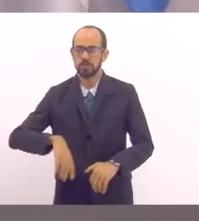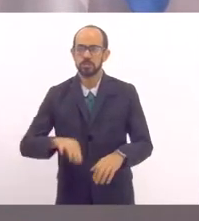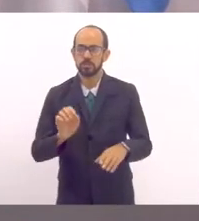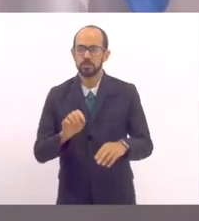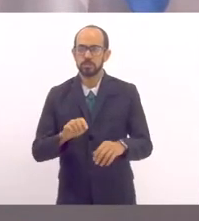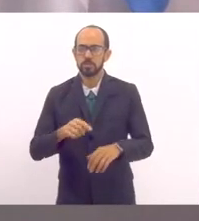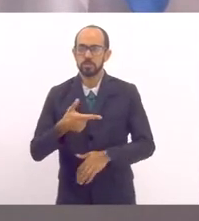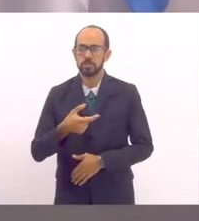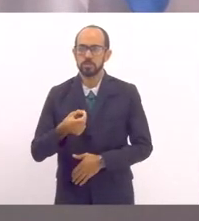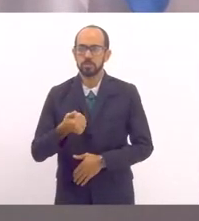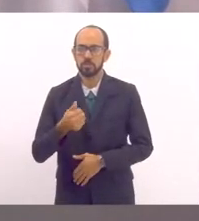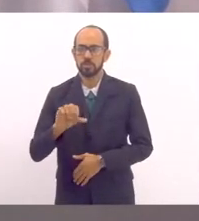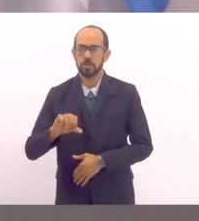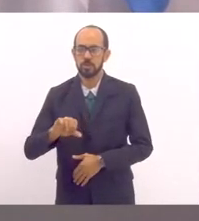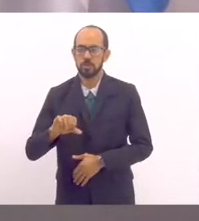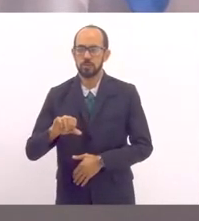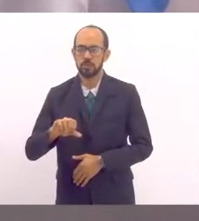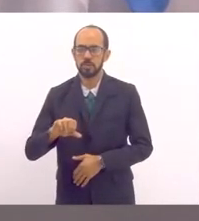de 2019,